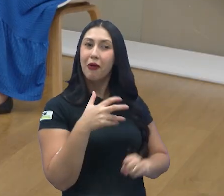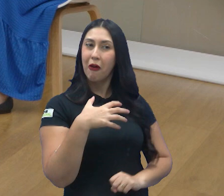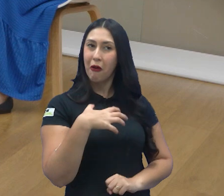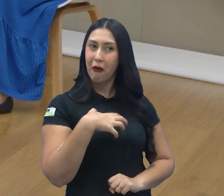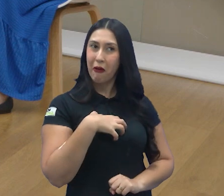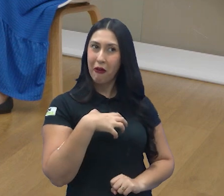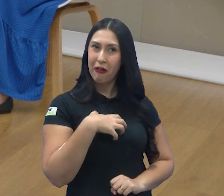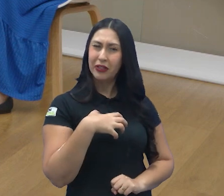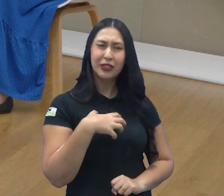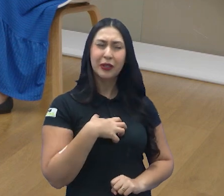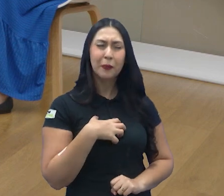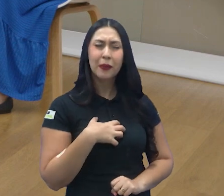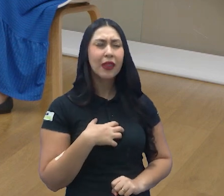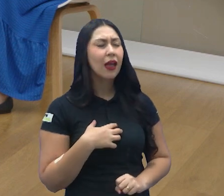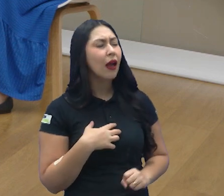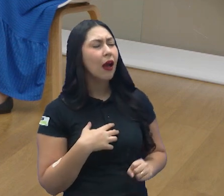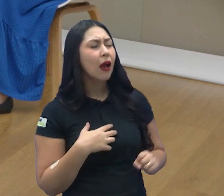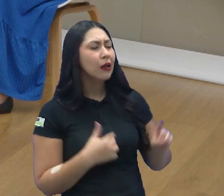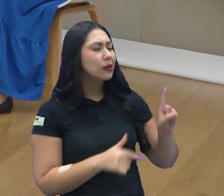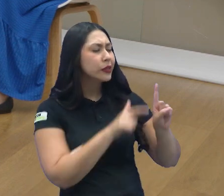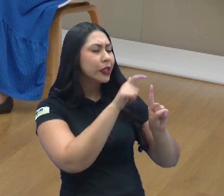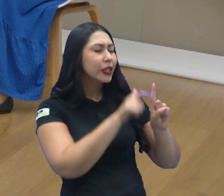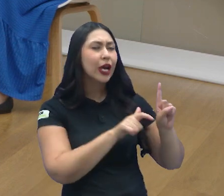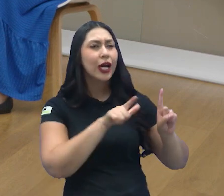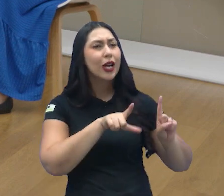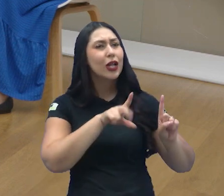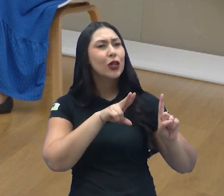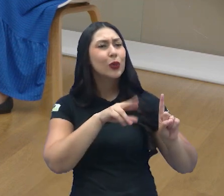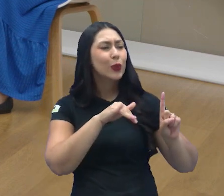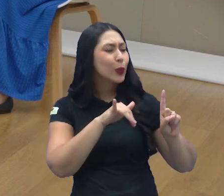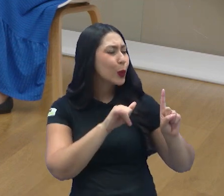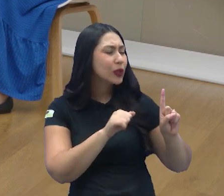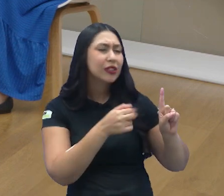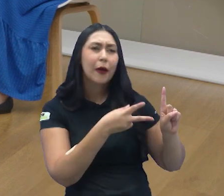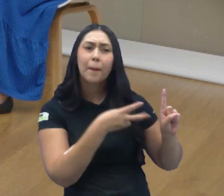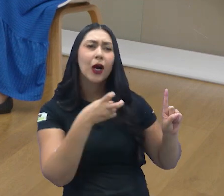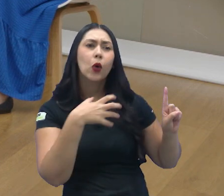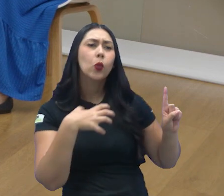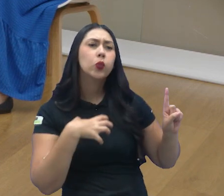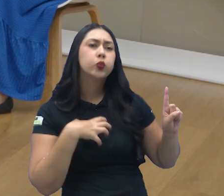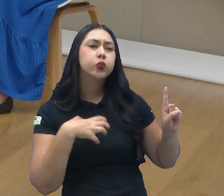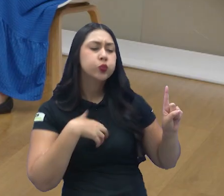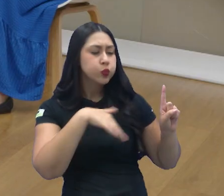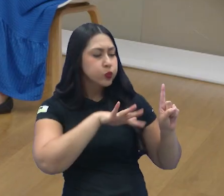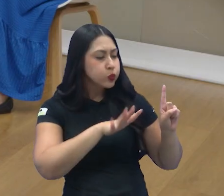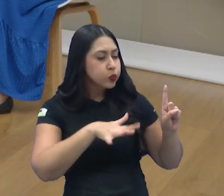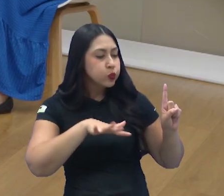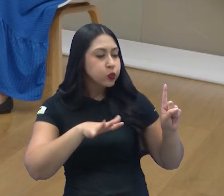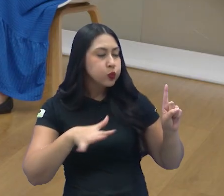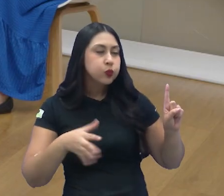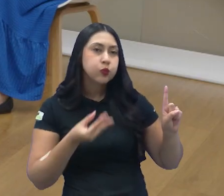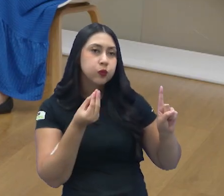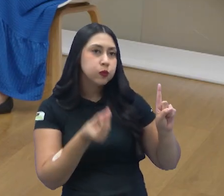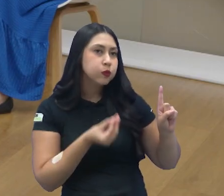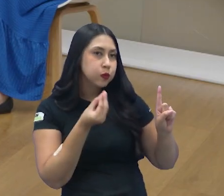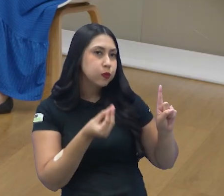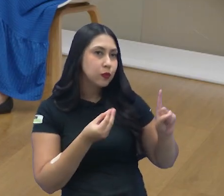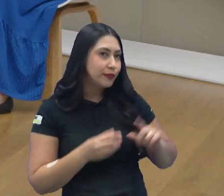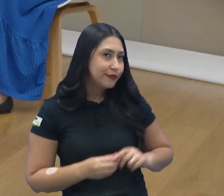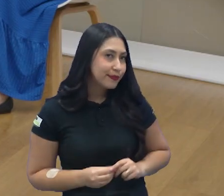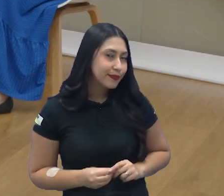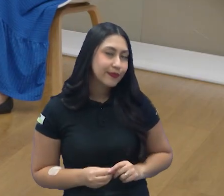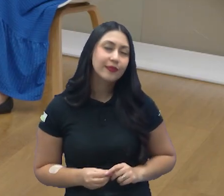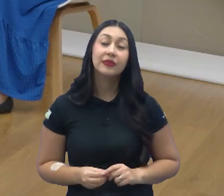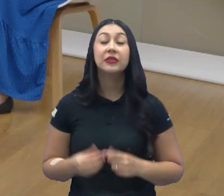né? O que mais ficou muito claro e evidente nesse comportamento fleumático que a Lúcia descobriu que ela tem? Então,